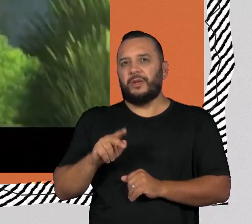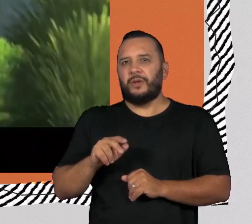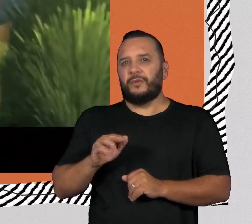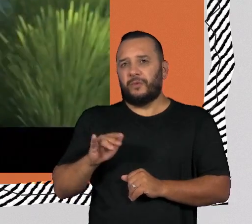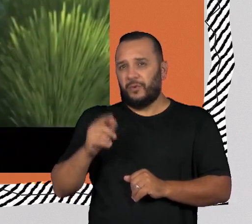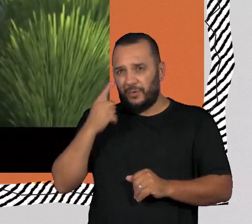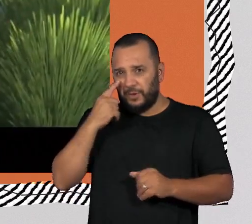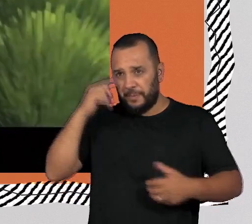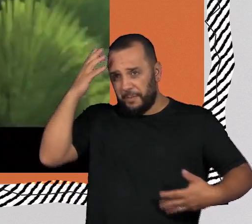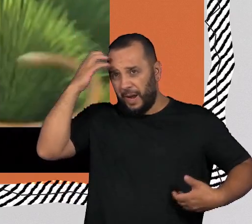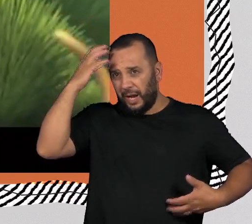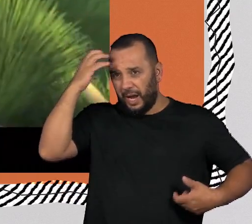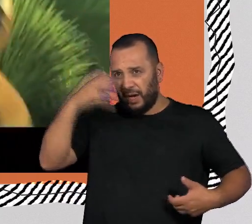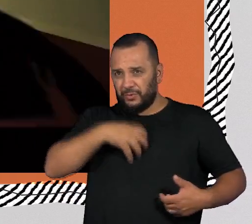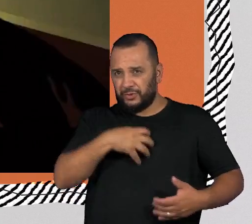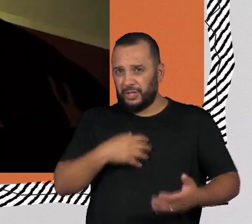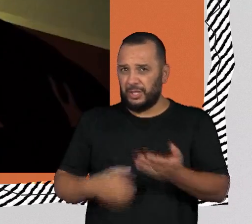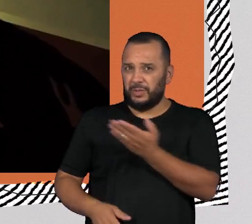macaco,